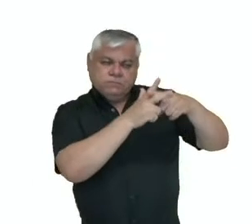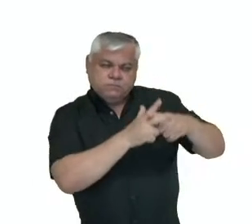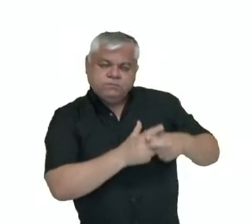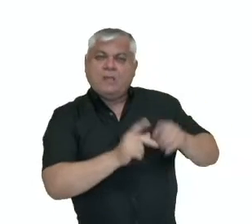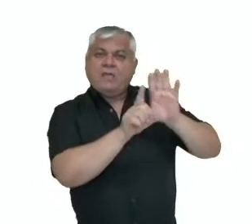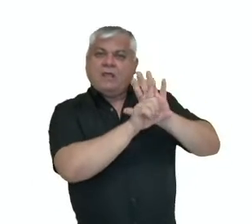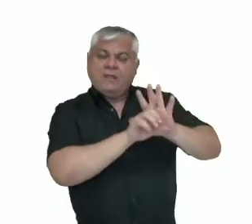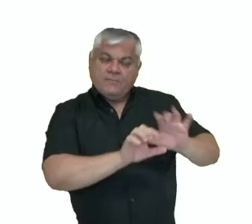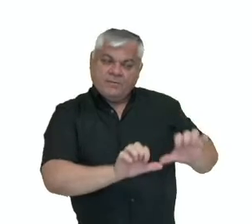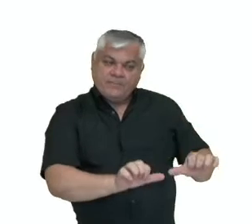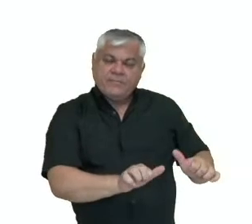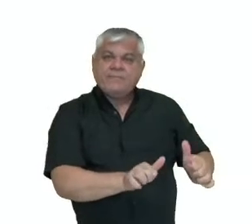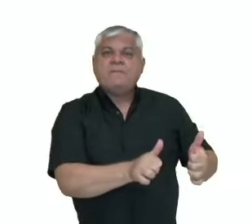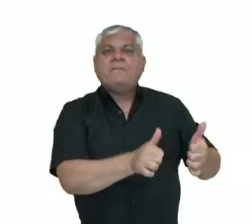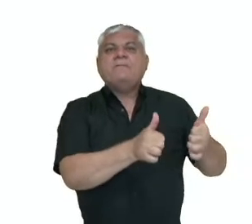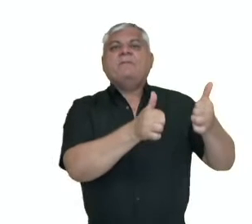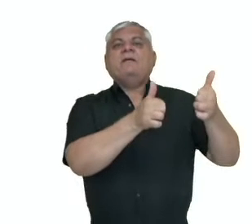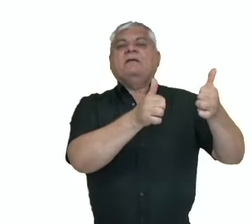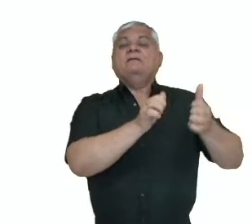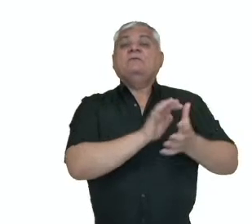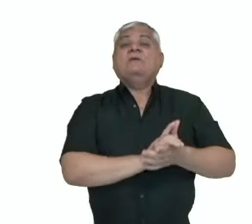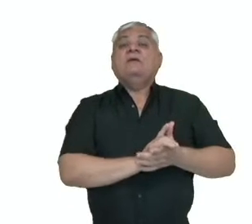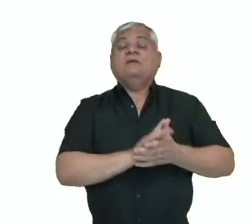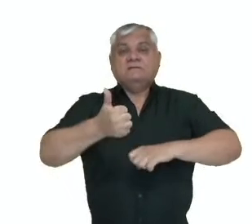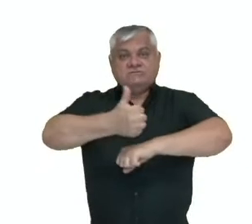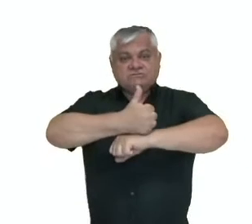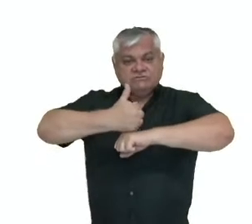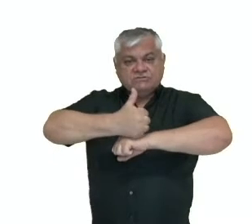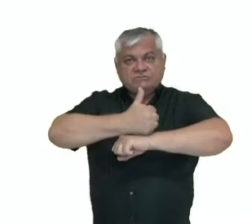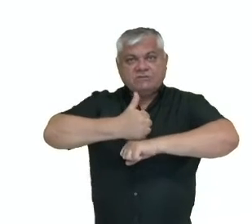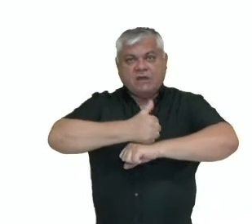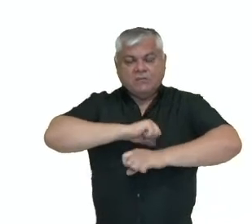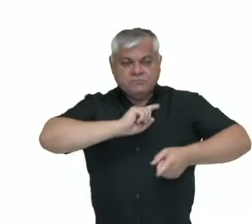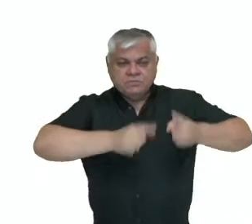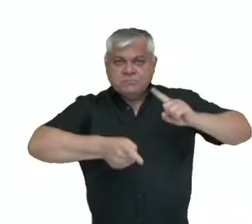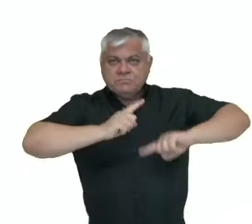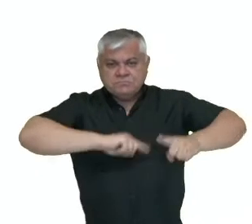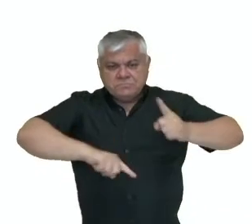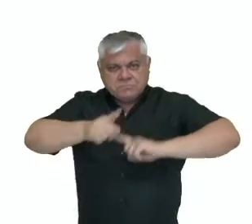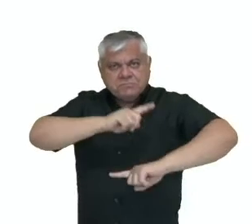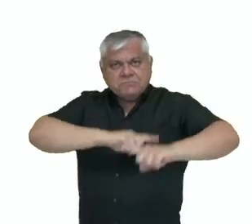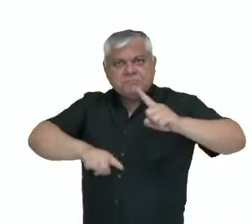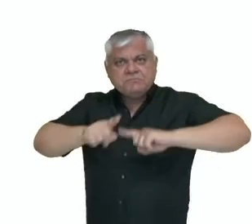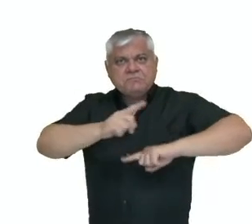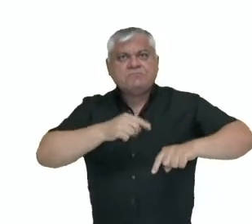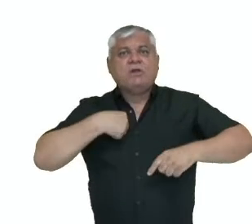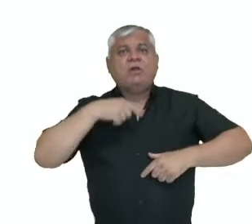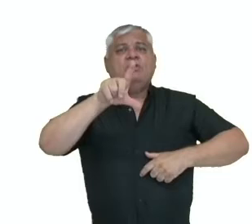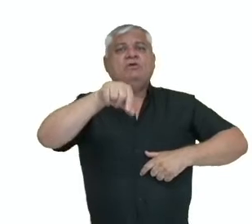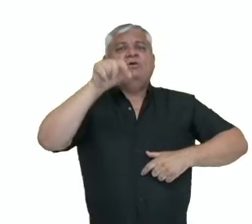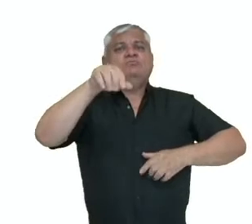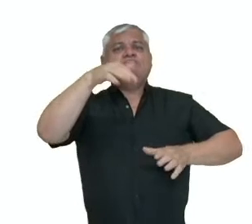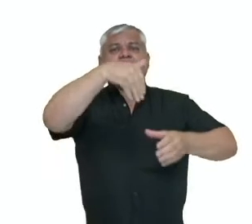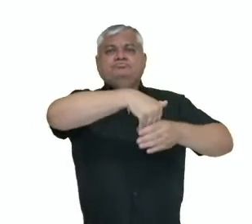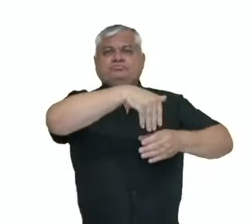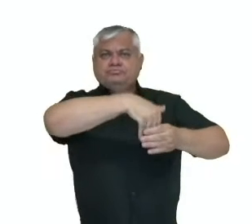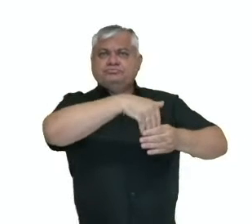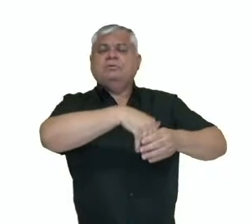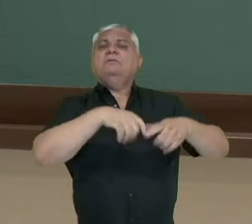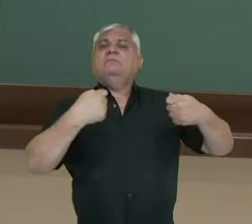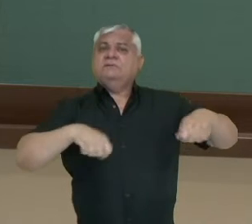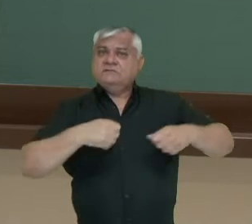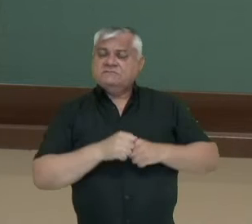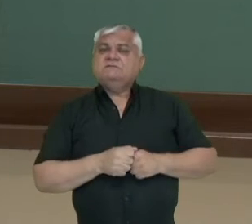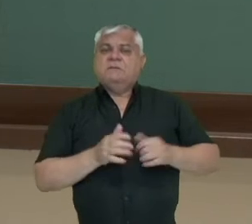Constituição de 1988, que a gestão os dirigentes dessa cooperativa devem ser eleitos democraticamente por